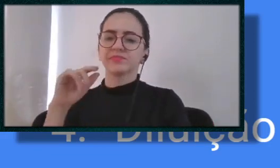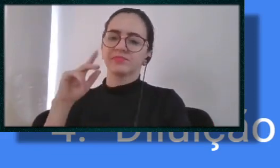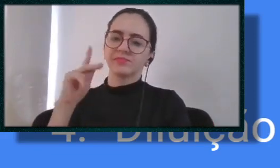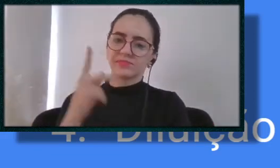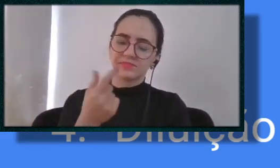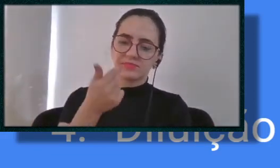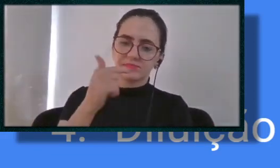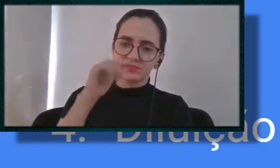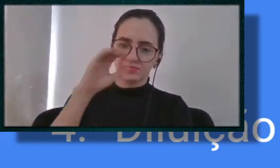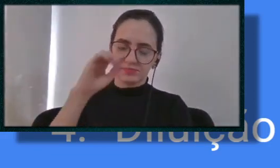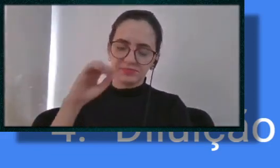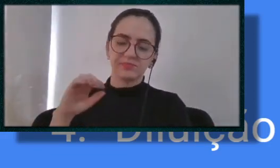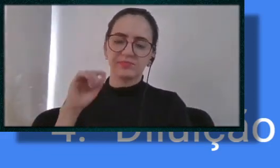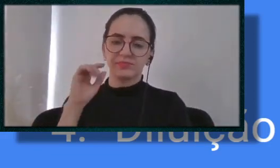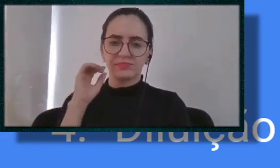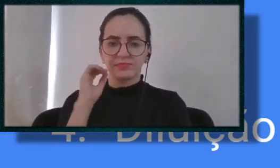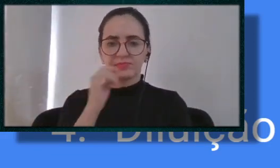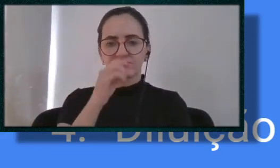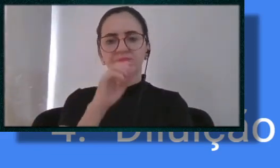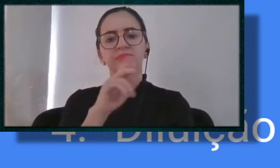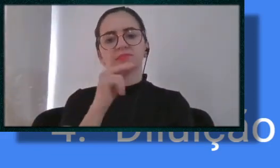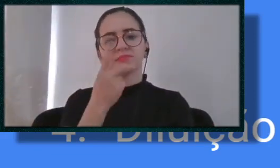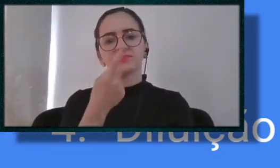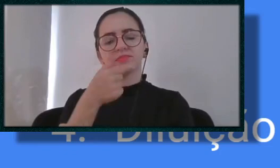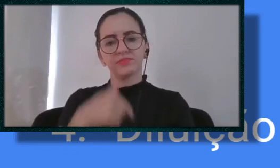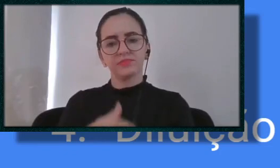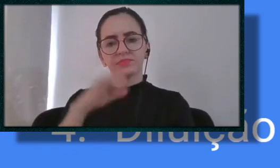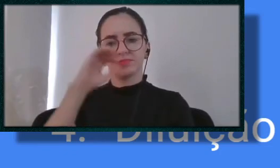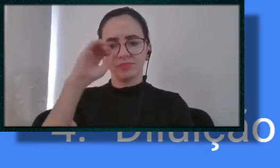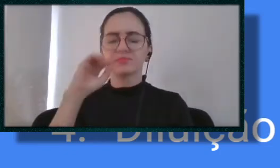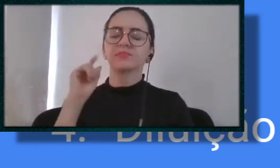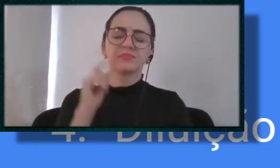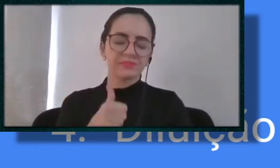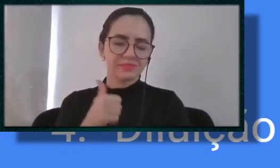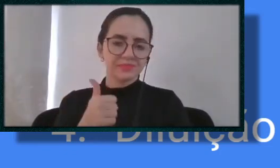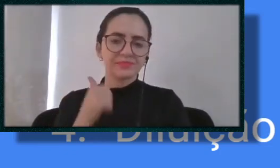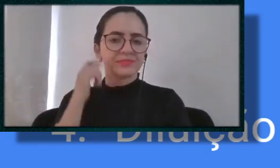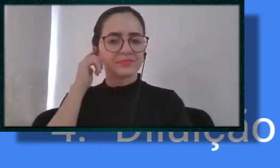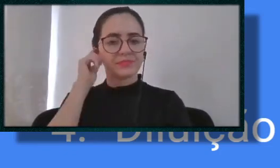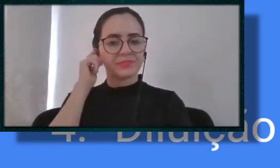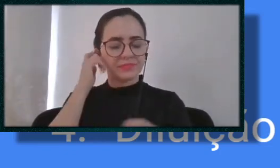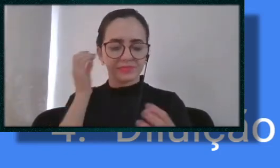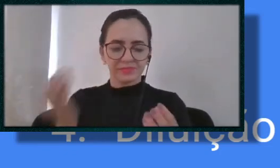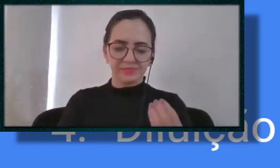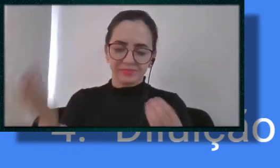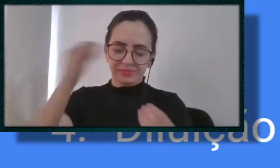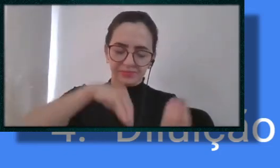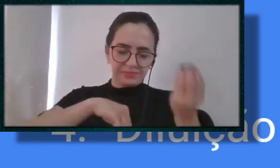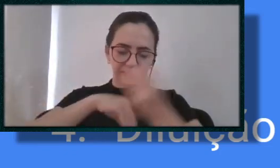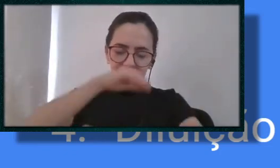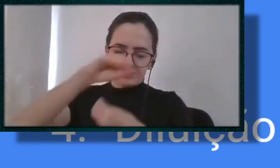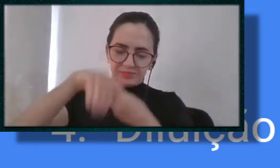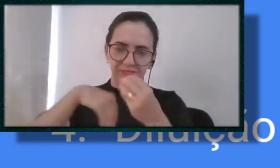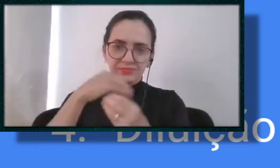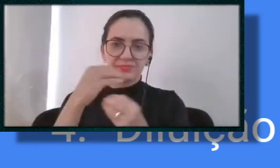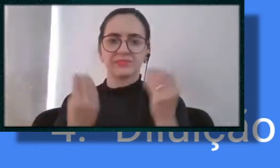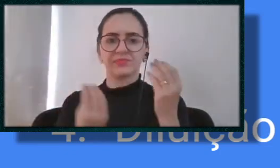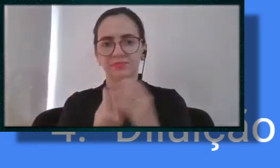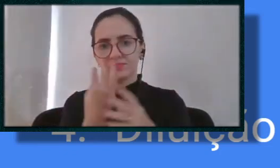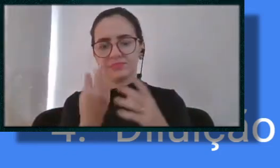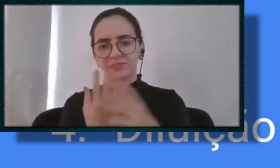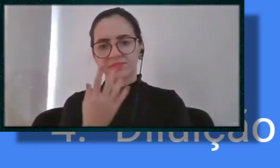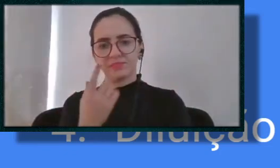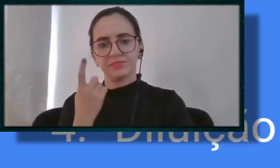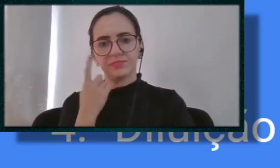produtos vão formar o conteúdo. E aí, o que é importante para eu descobrir a reação correta. É isso daqui,